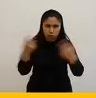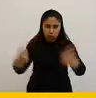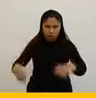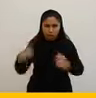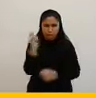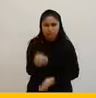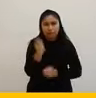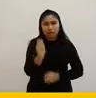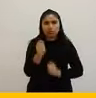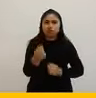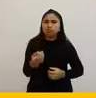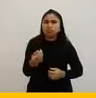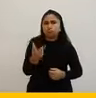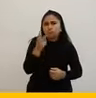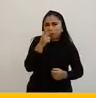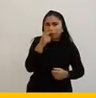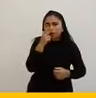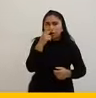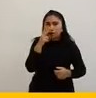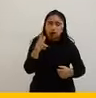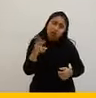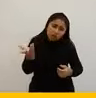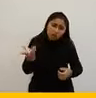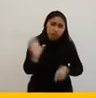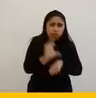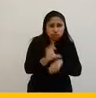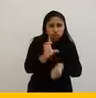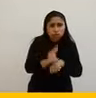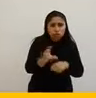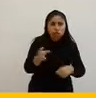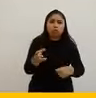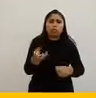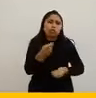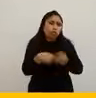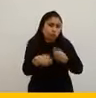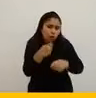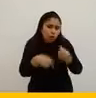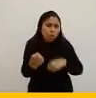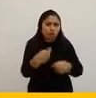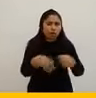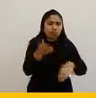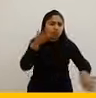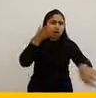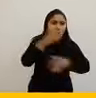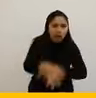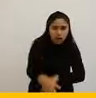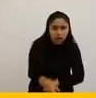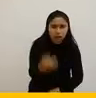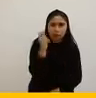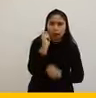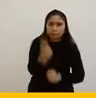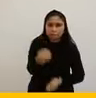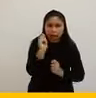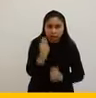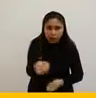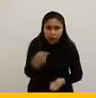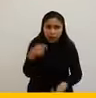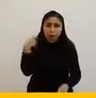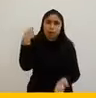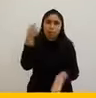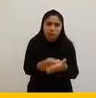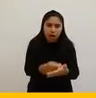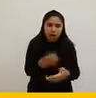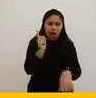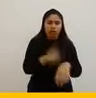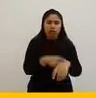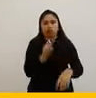nós entendemos como atividade comercial, pois a pessoa adentra o pesqueiro, pesca o peixe e paga na